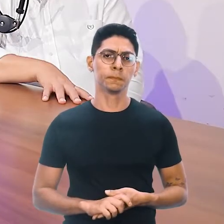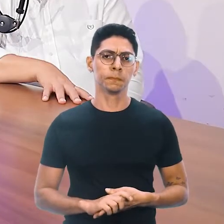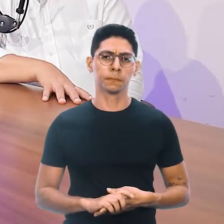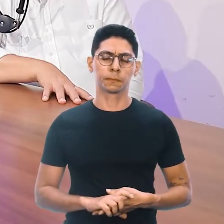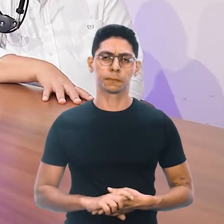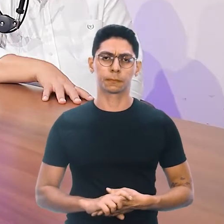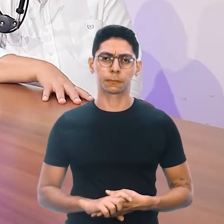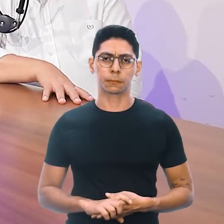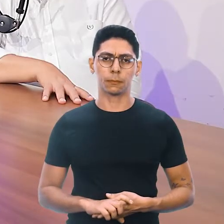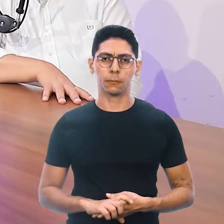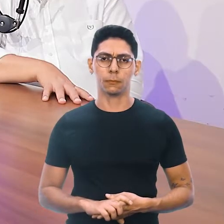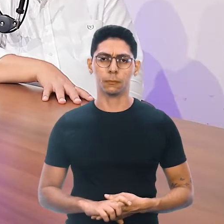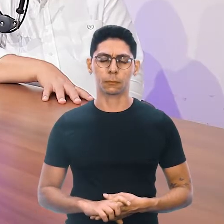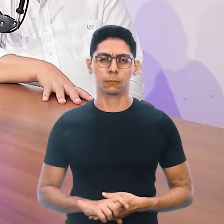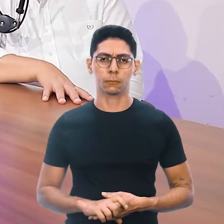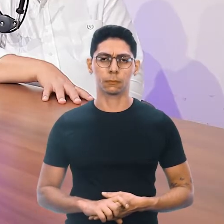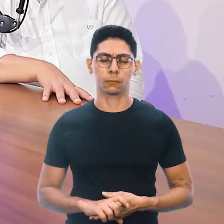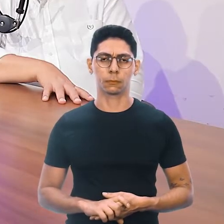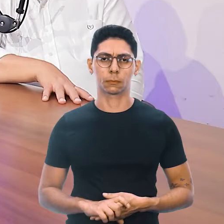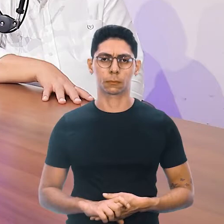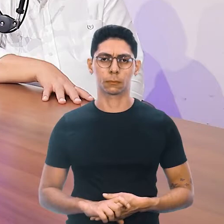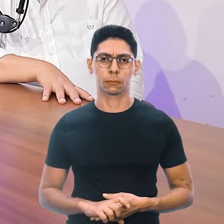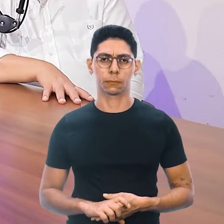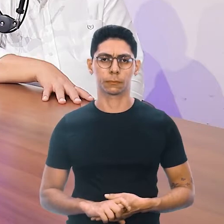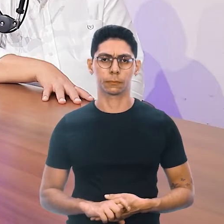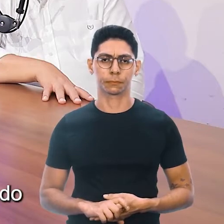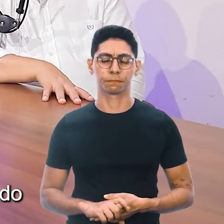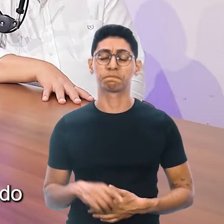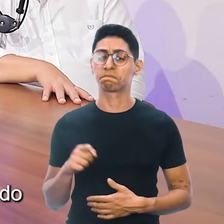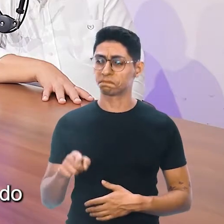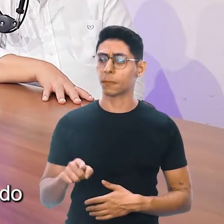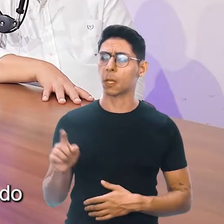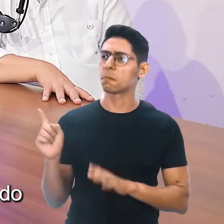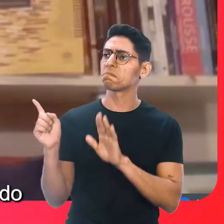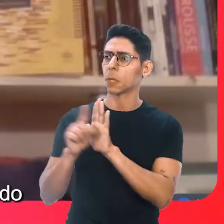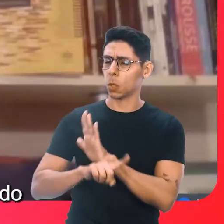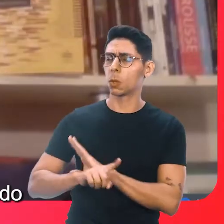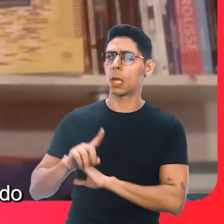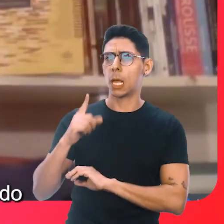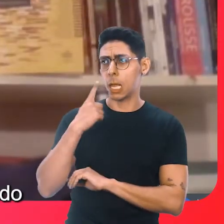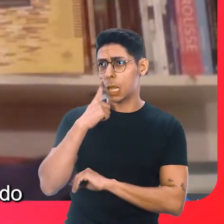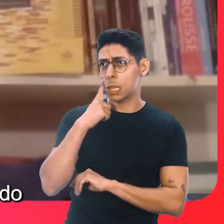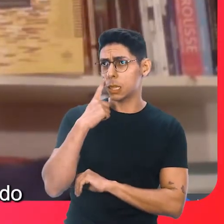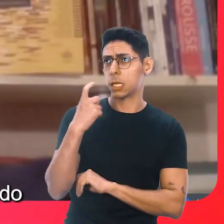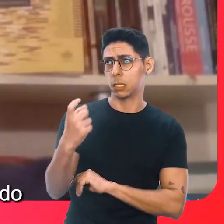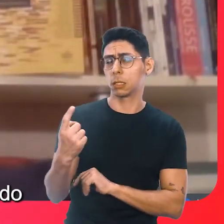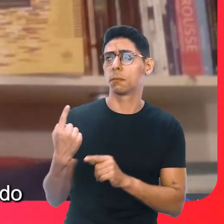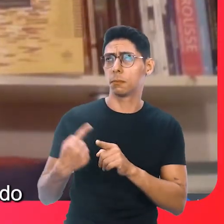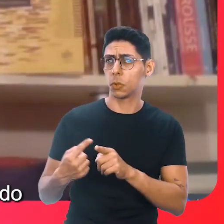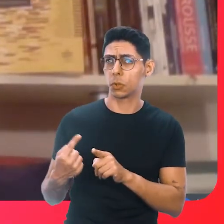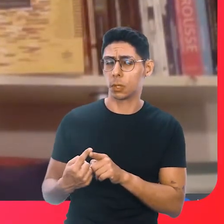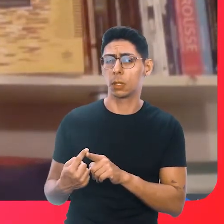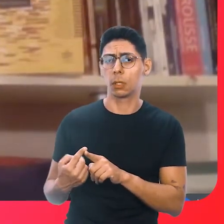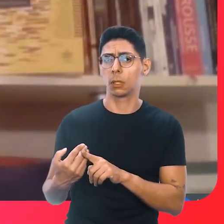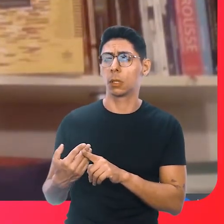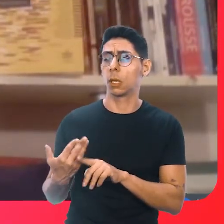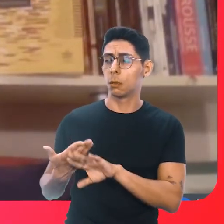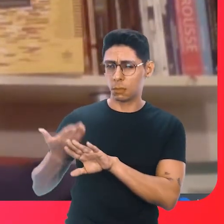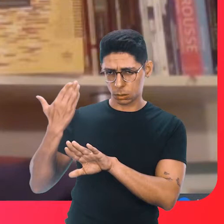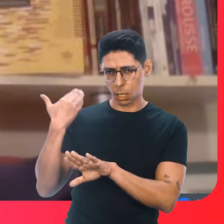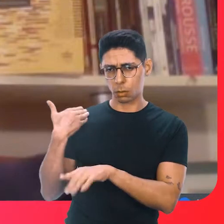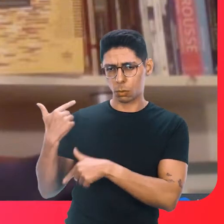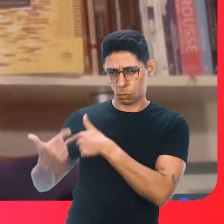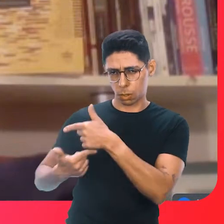Então, essa questão é bem interessante, Antônio. Aliás, quando eu ainda estava trabalhando no Banco